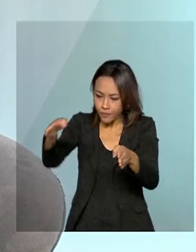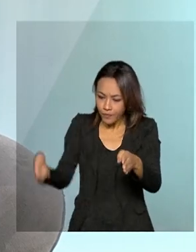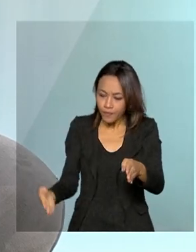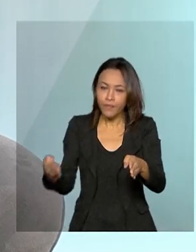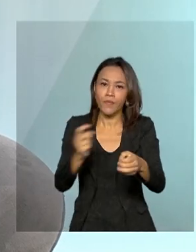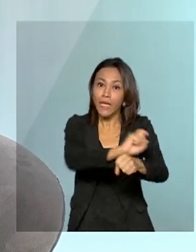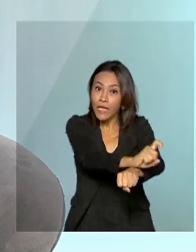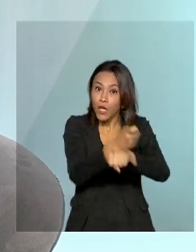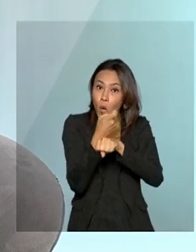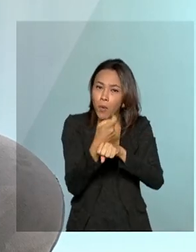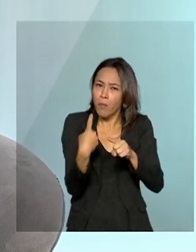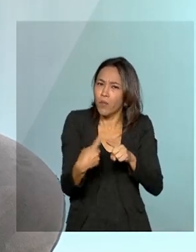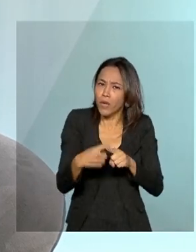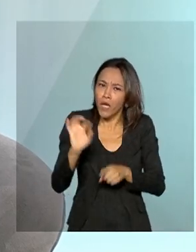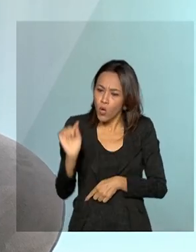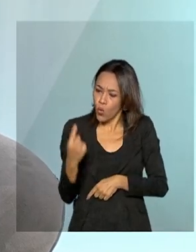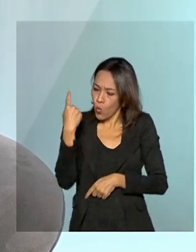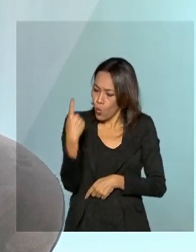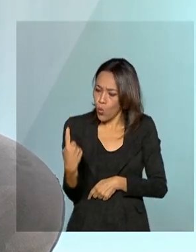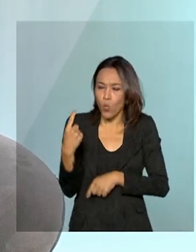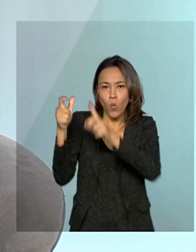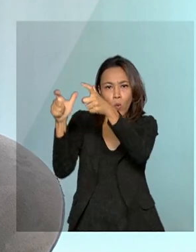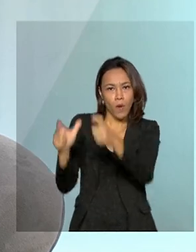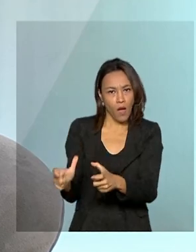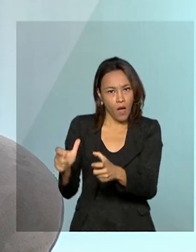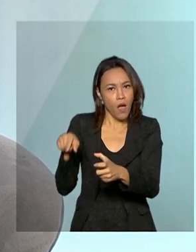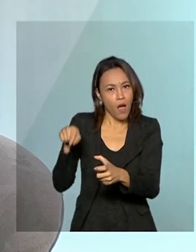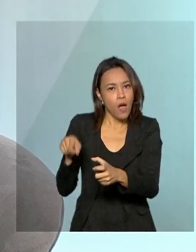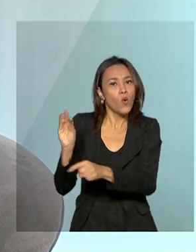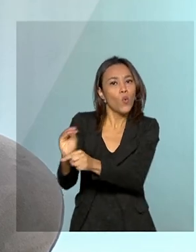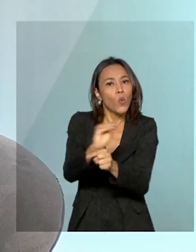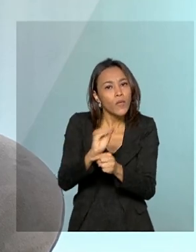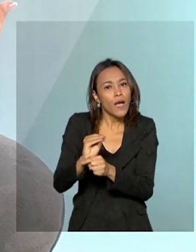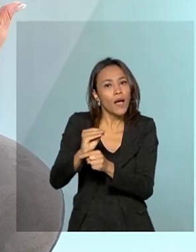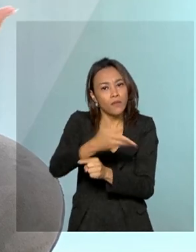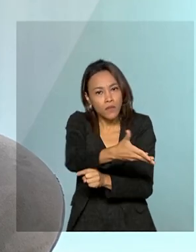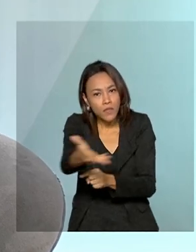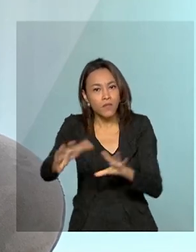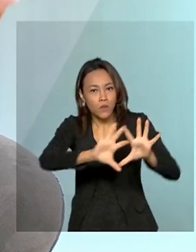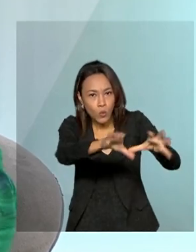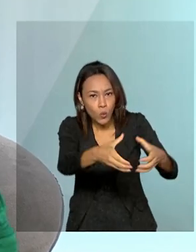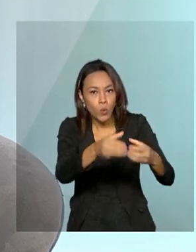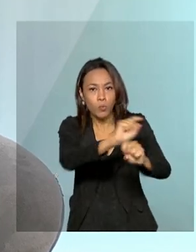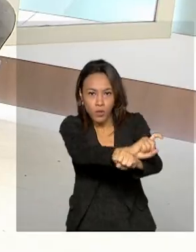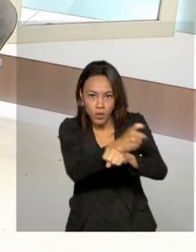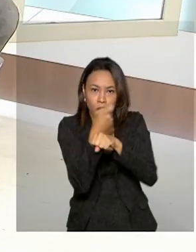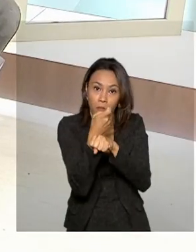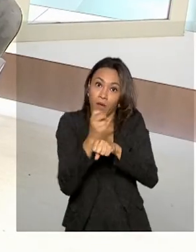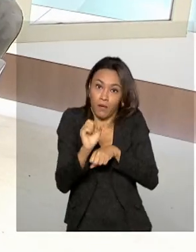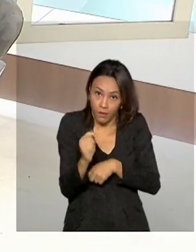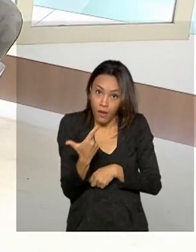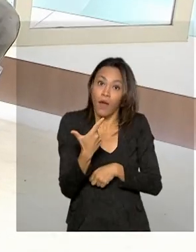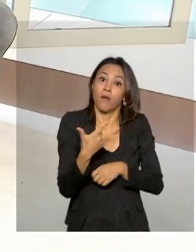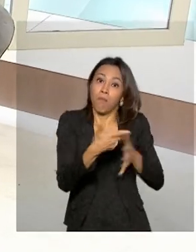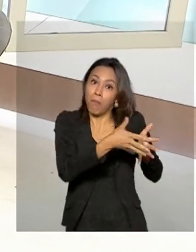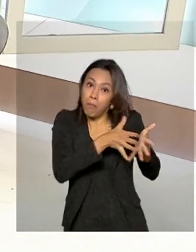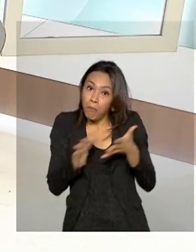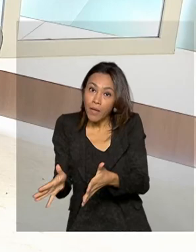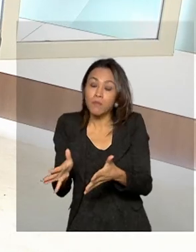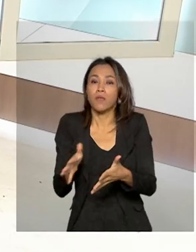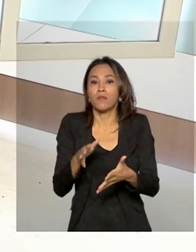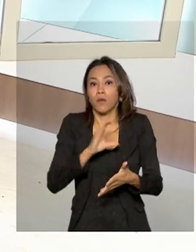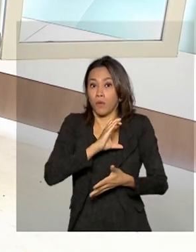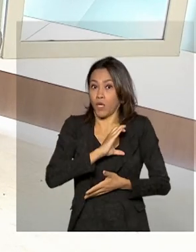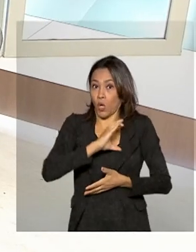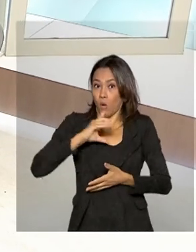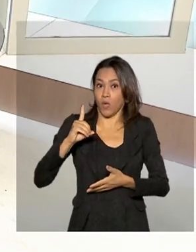em apenas um órgão, em apenas um lugar, o cuidado com os quilombos? Claro, com a participação dos mais a